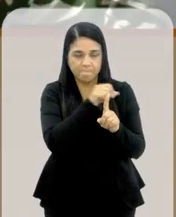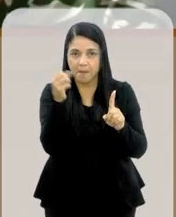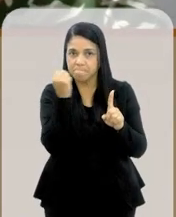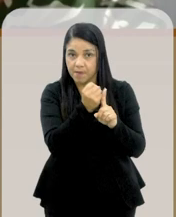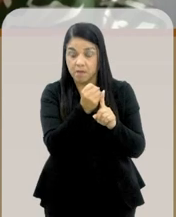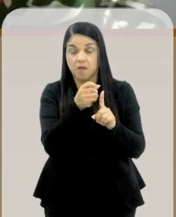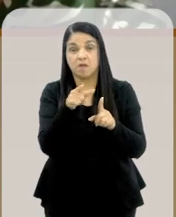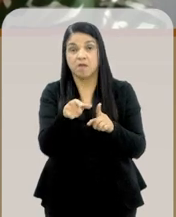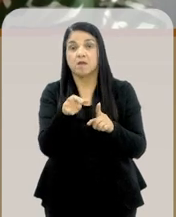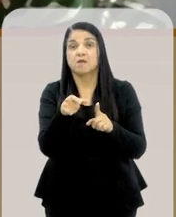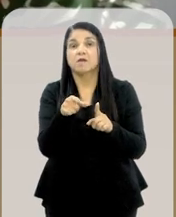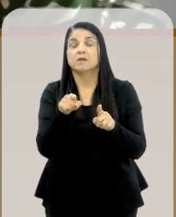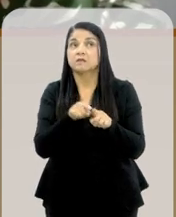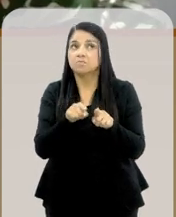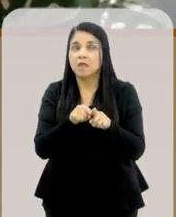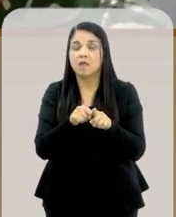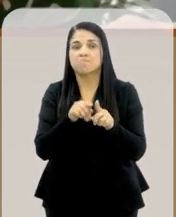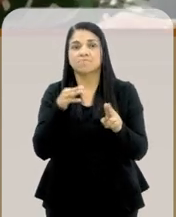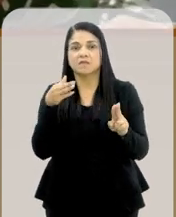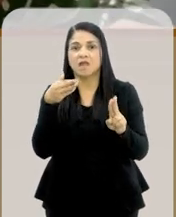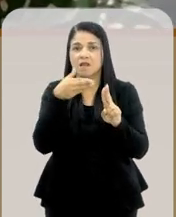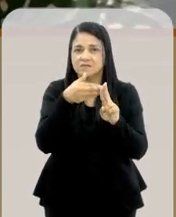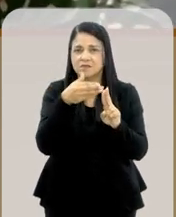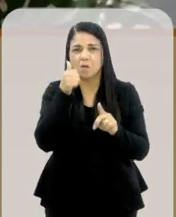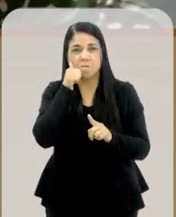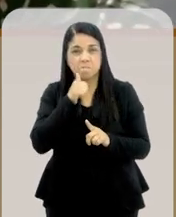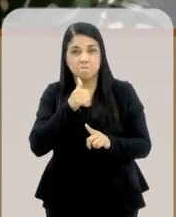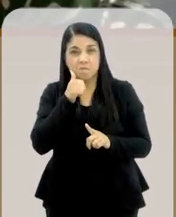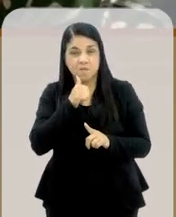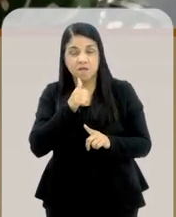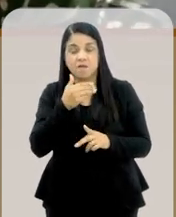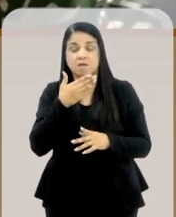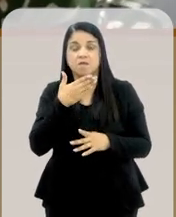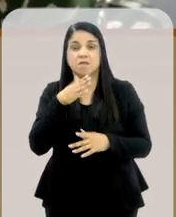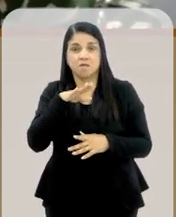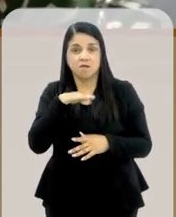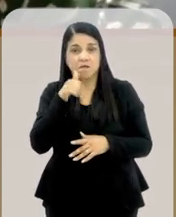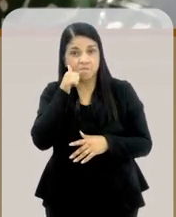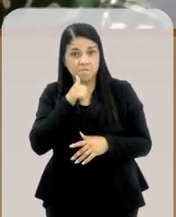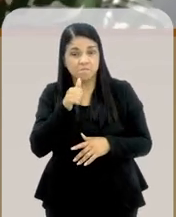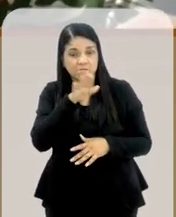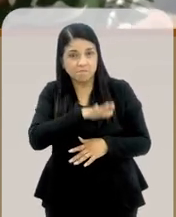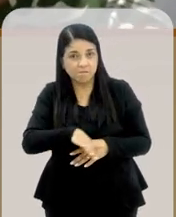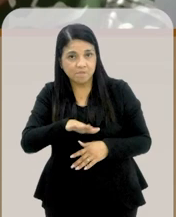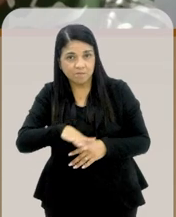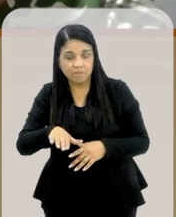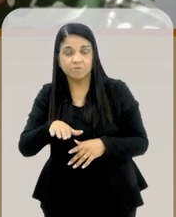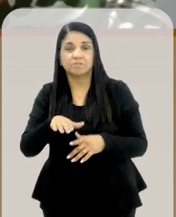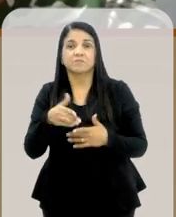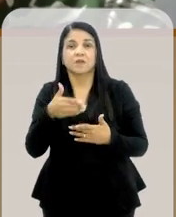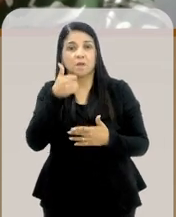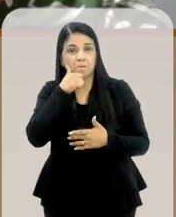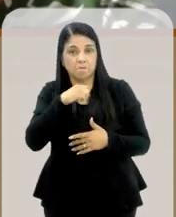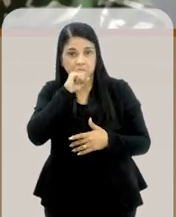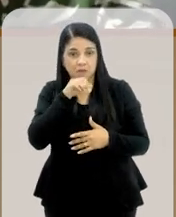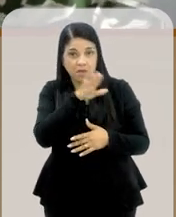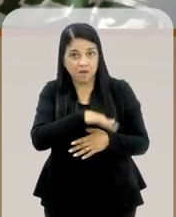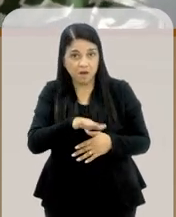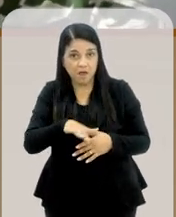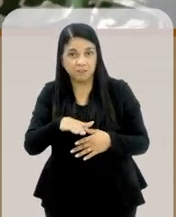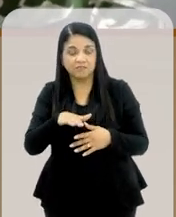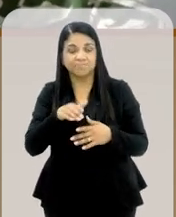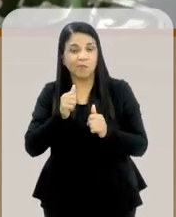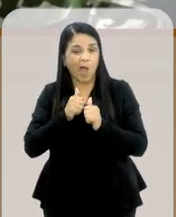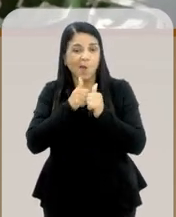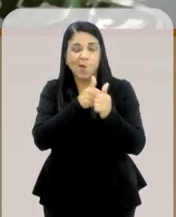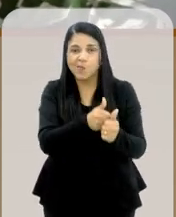relação ainda às crianças, eu acho que ainda existe uma omissão do poder público em relação ao acompanhamento